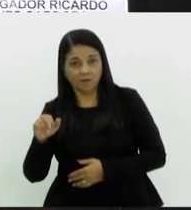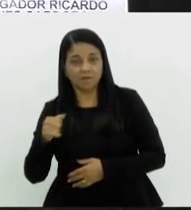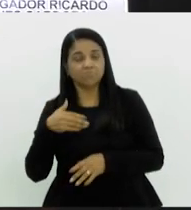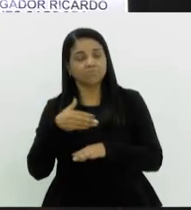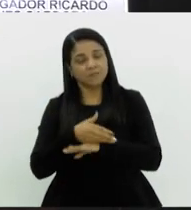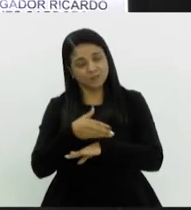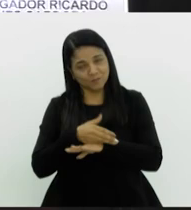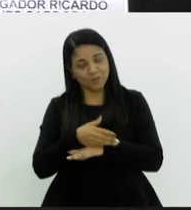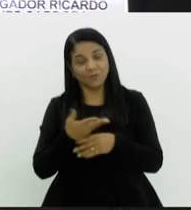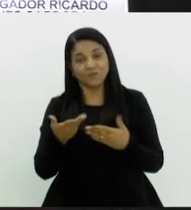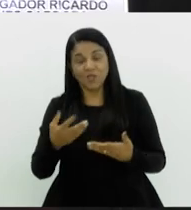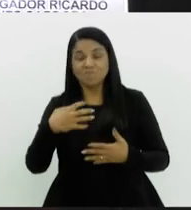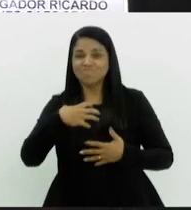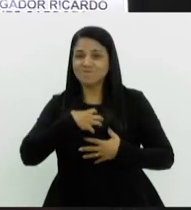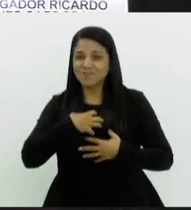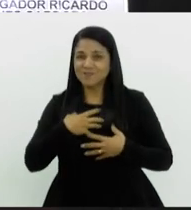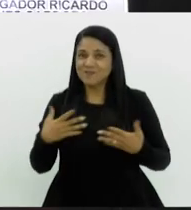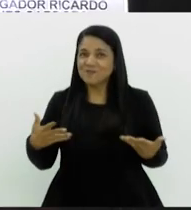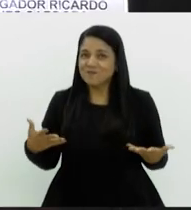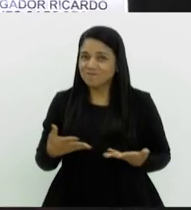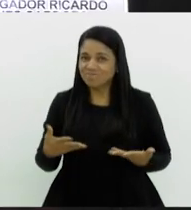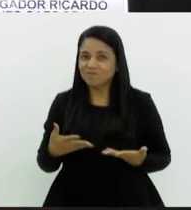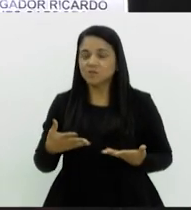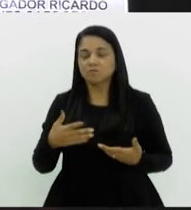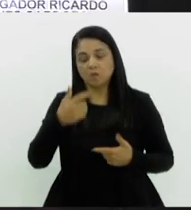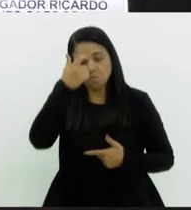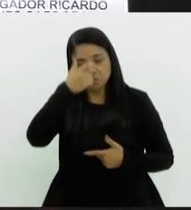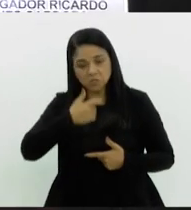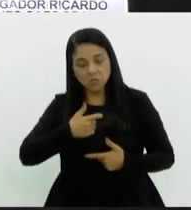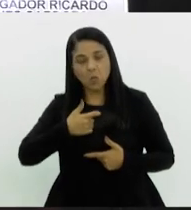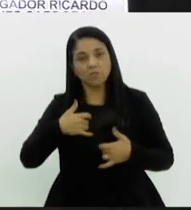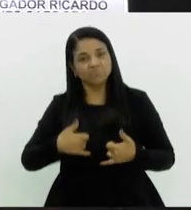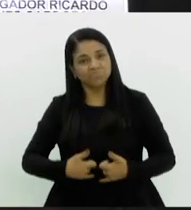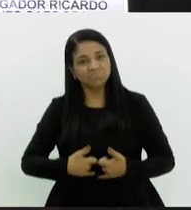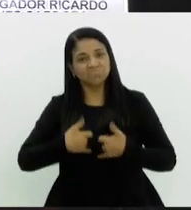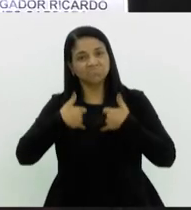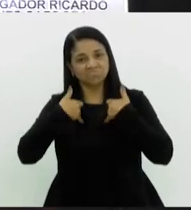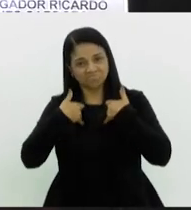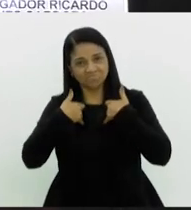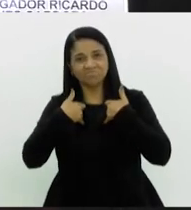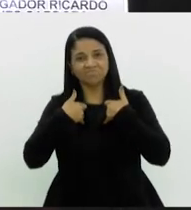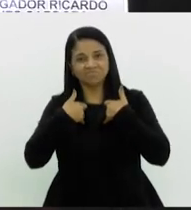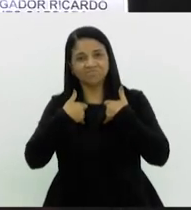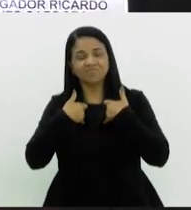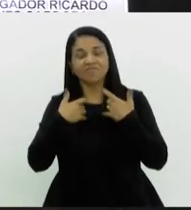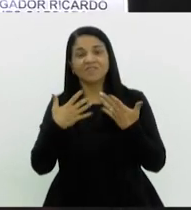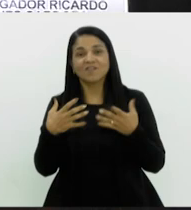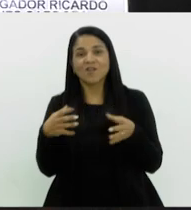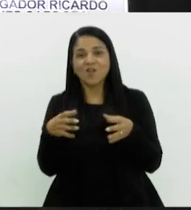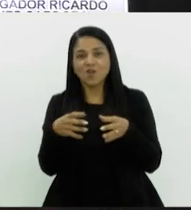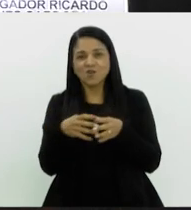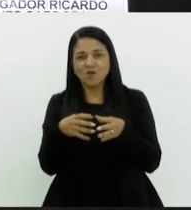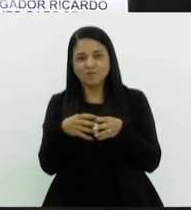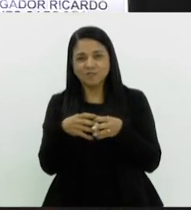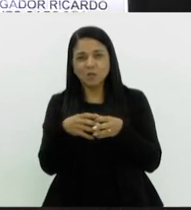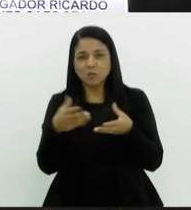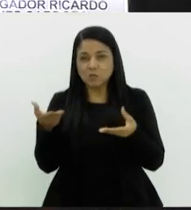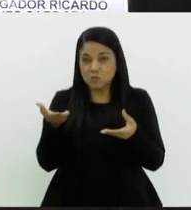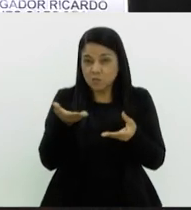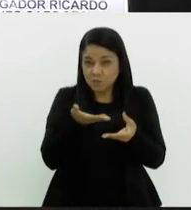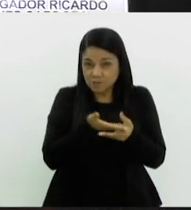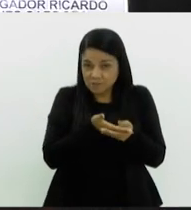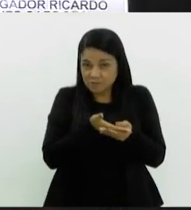hoje uma pessoa muito privilegiada. Ali, eu, nesse momento da comissão processante, eu tive